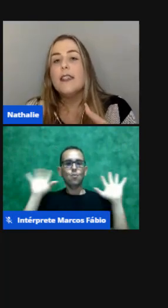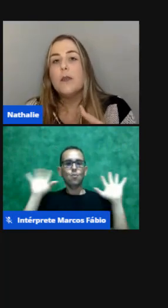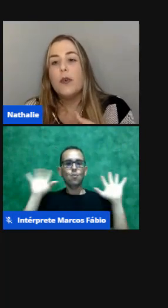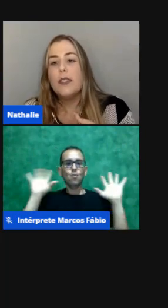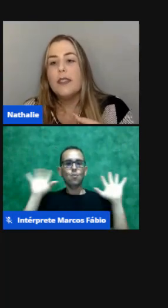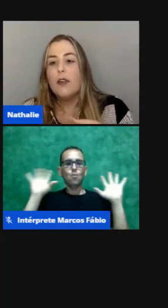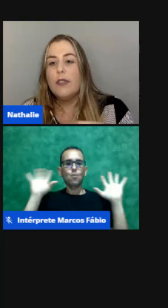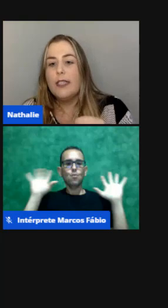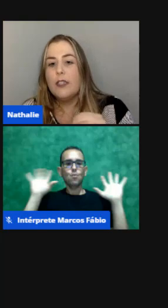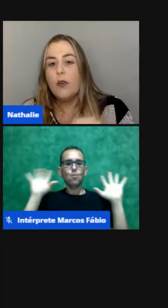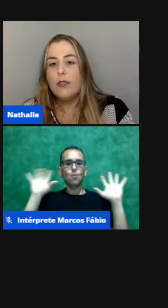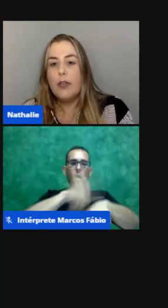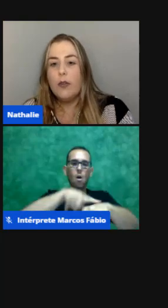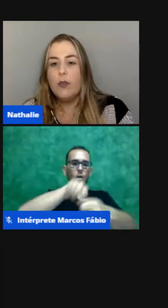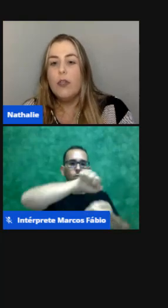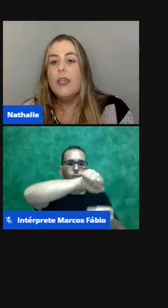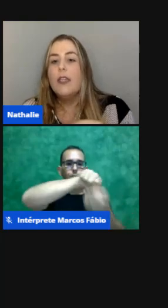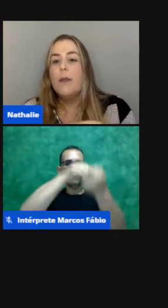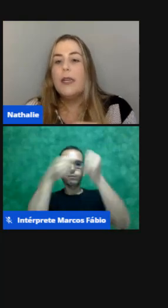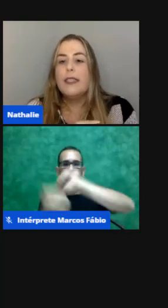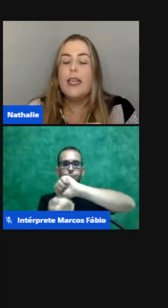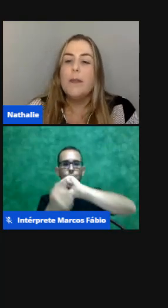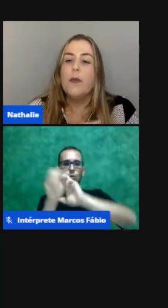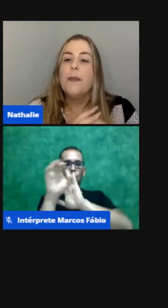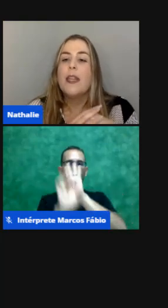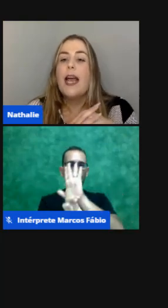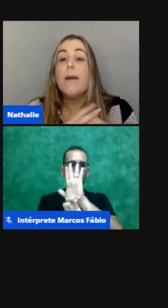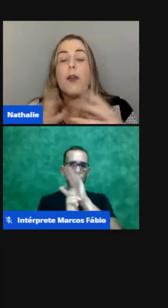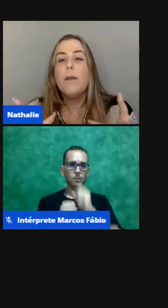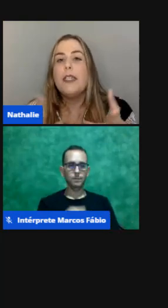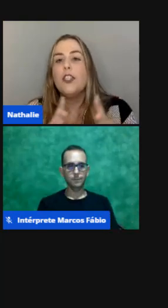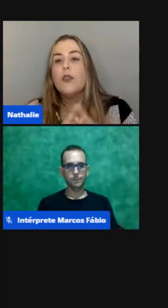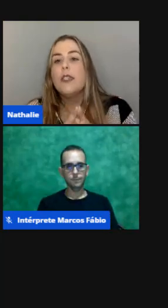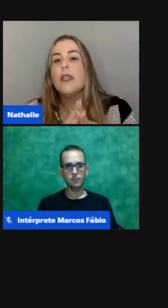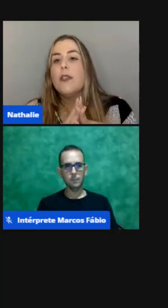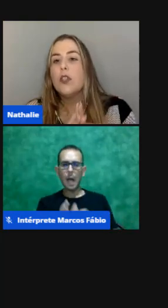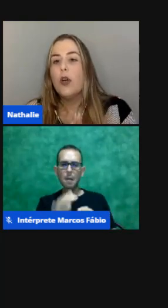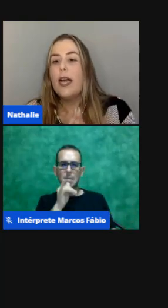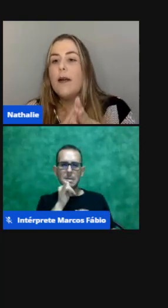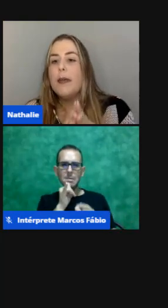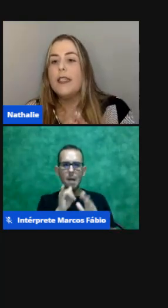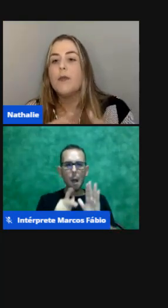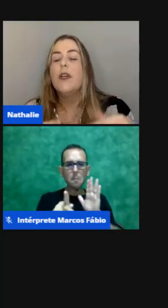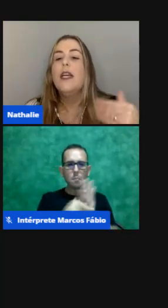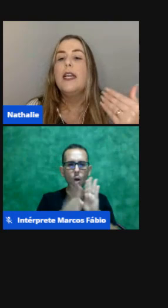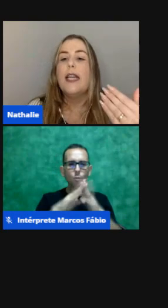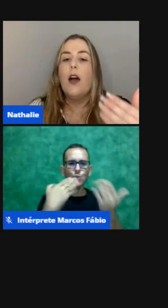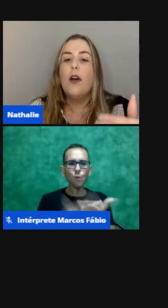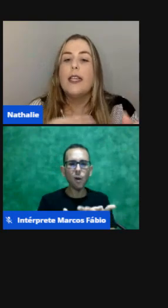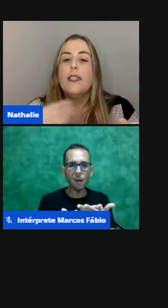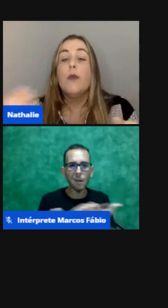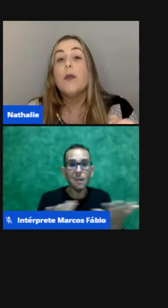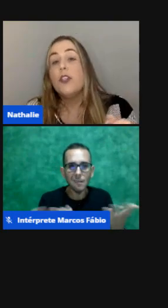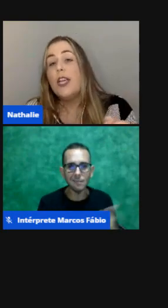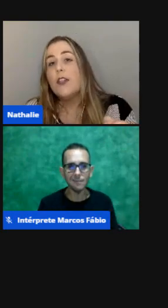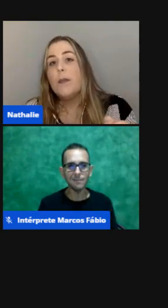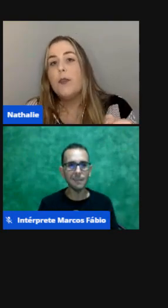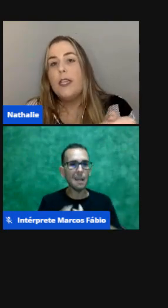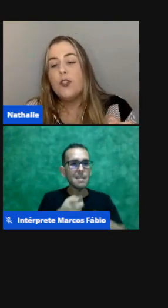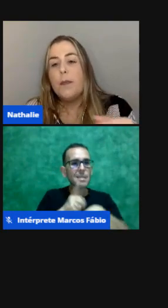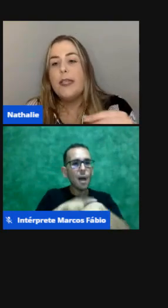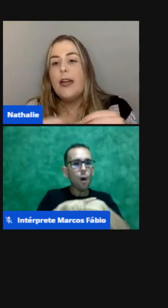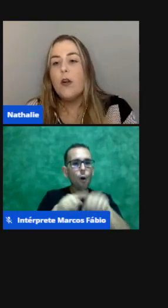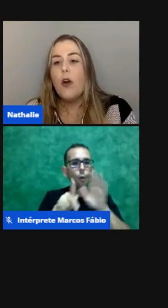na transposição desse conteúdo. Então, por exemplo, a própria instituição escolar mesmo, na hora do